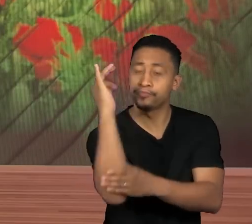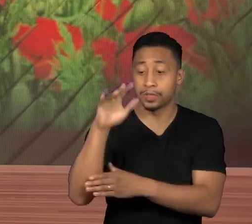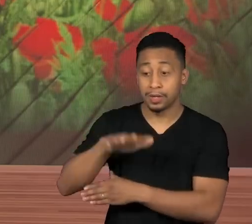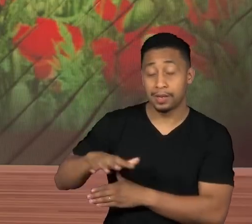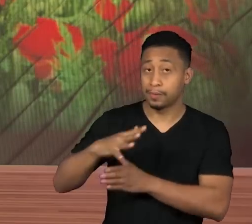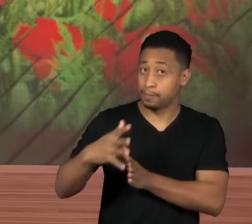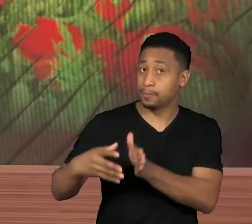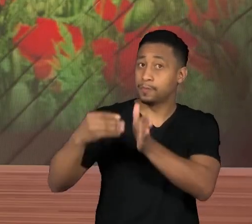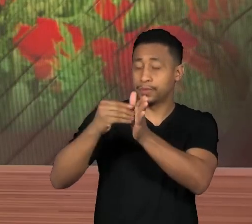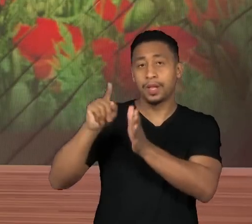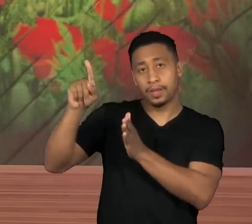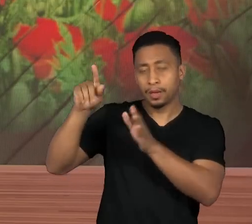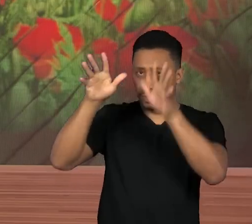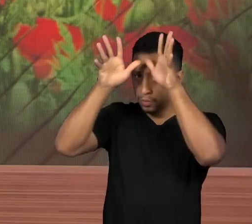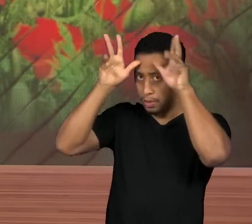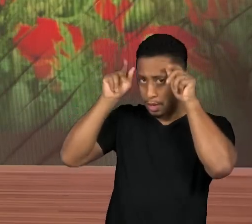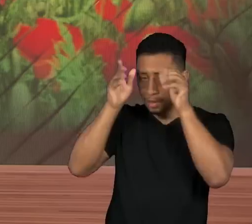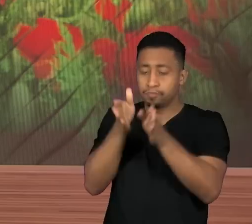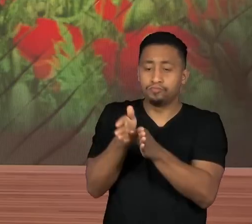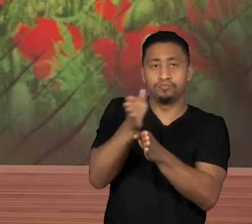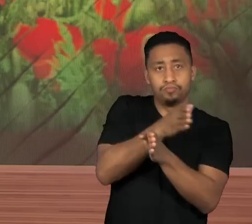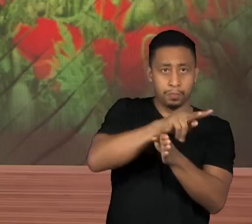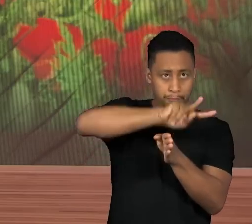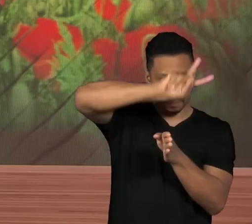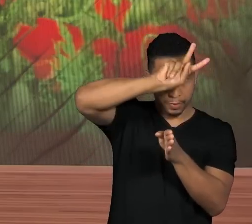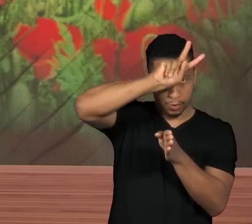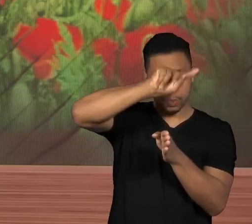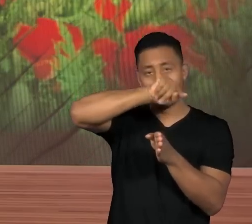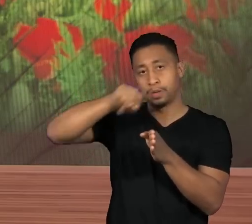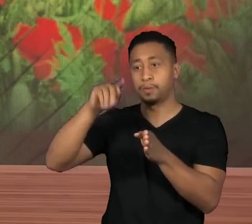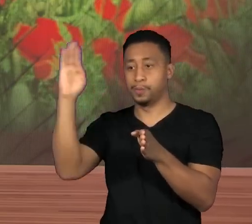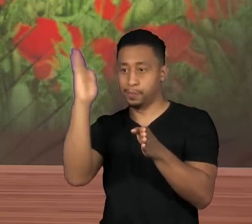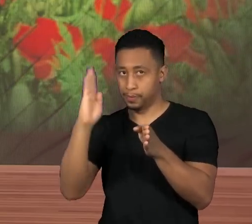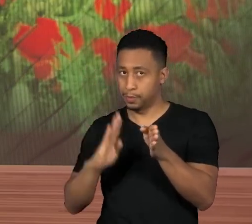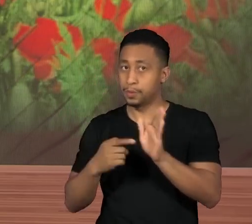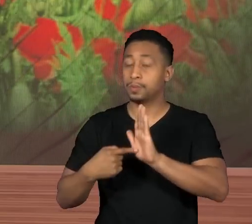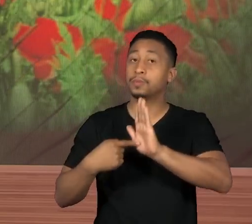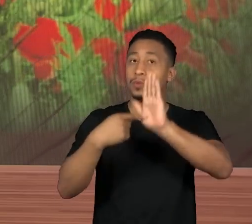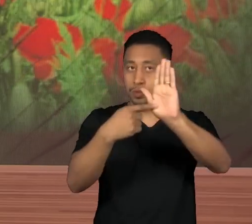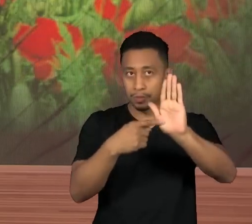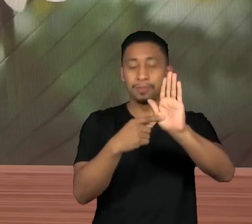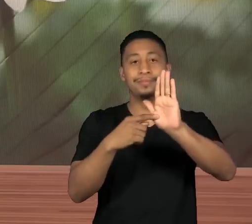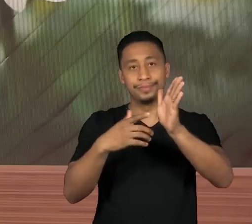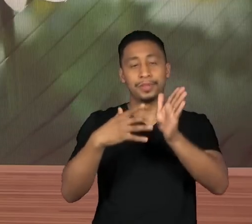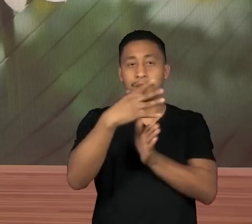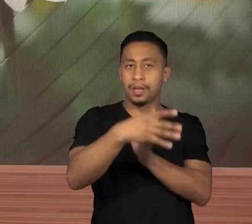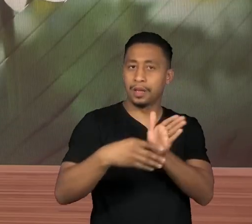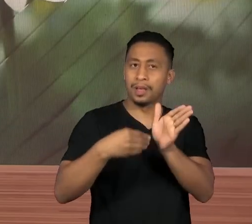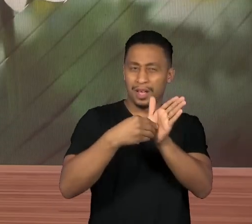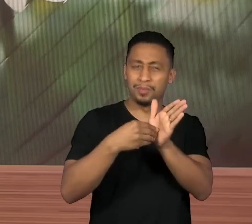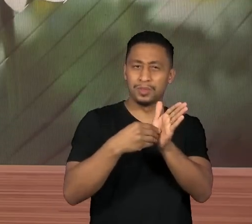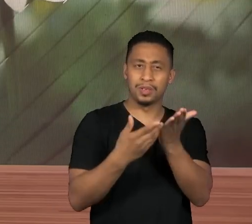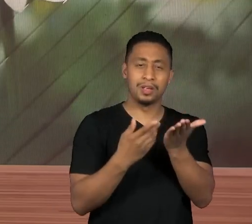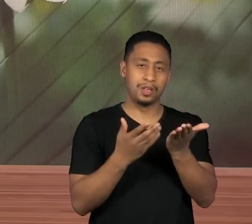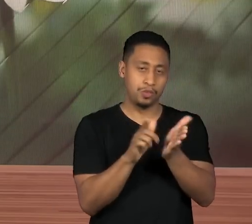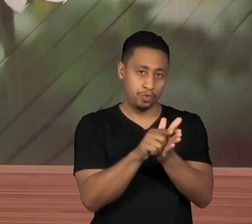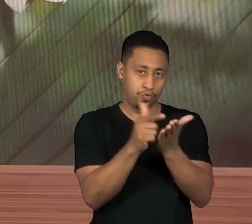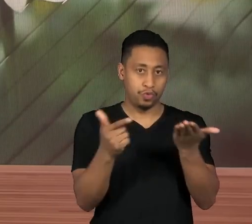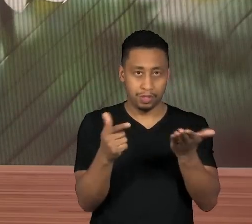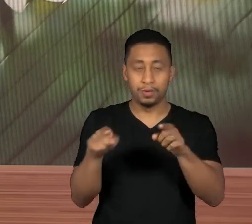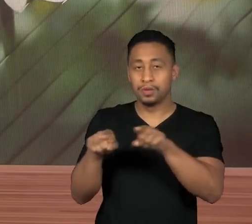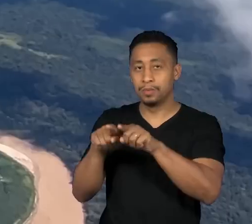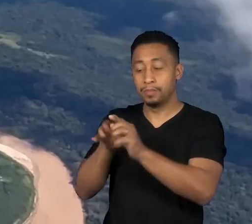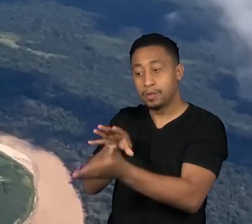Peru. A reportagem de Laís Duarte foi produzida em parceria com o Amazon Rainforest Journalism Fund e o Pulitzer